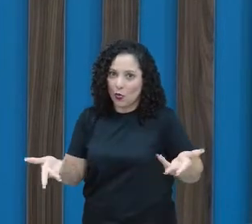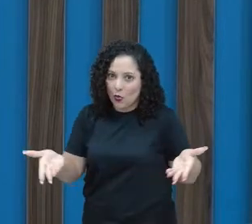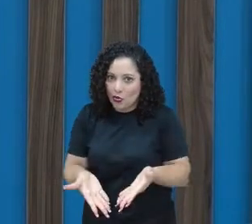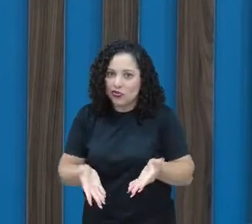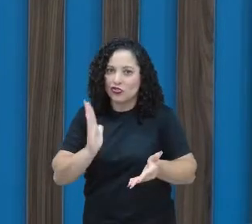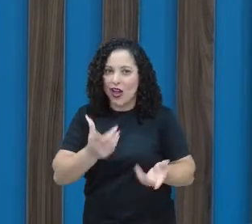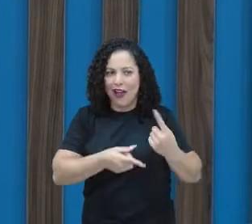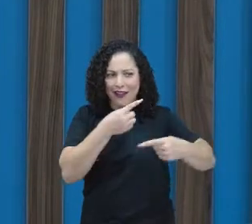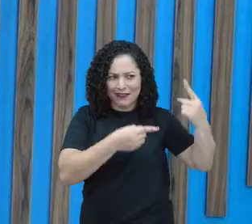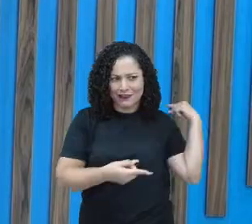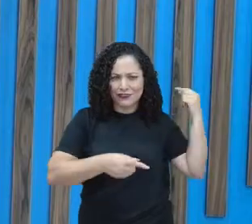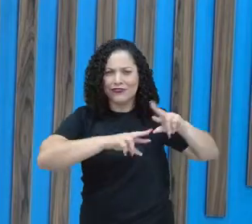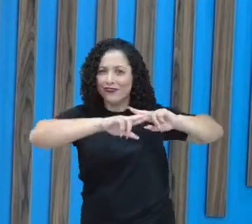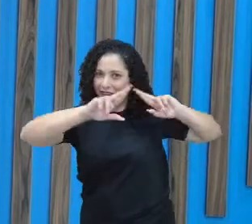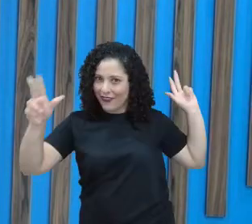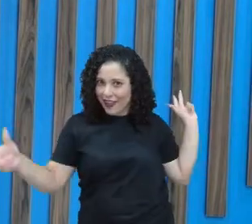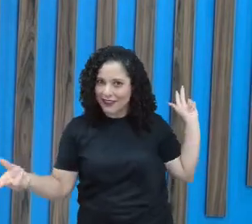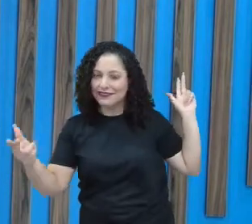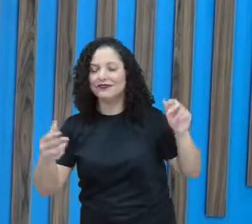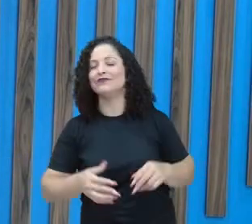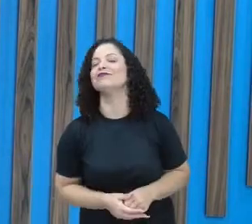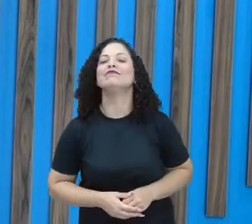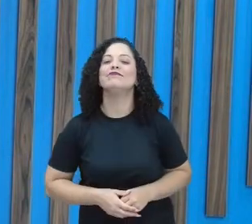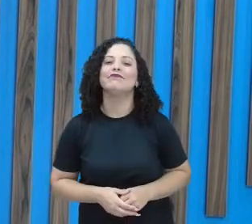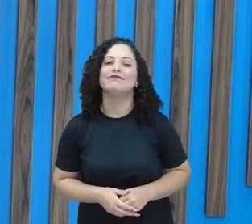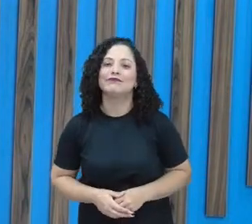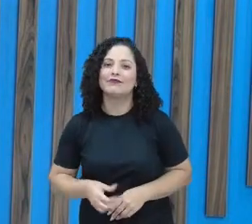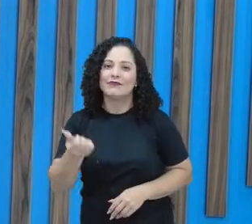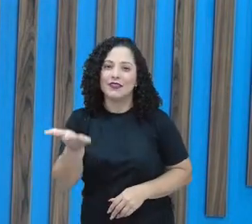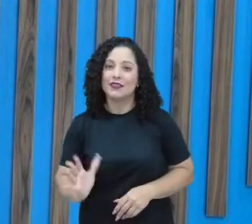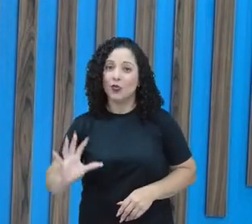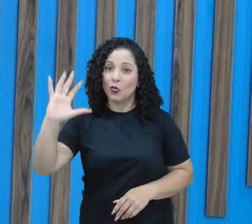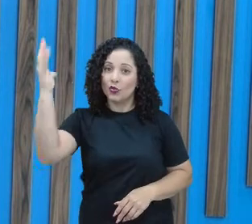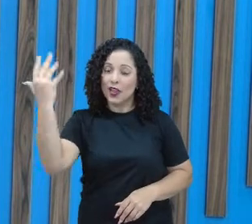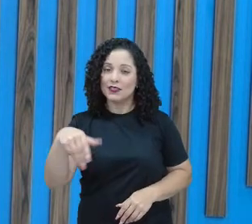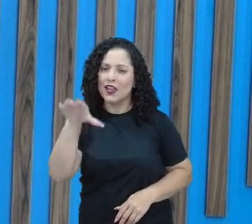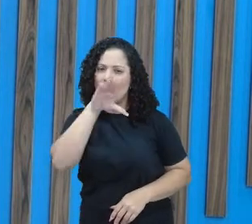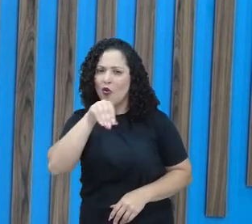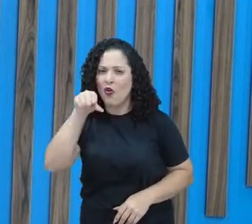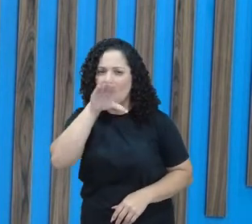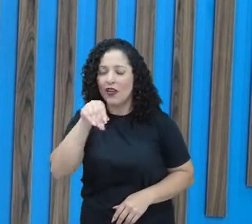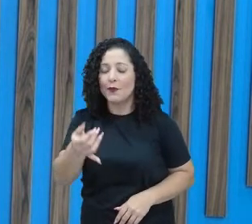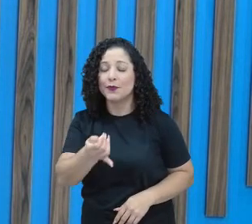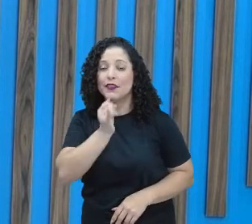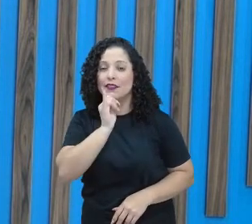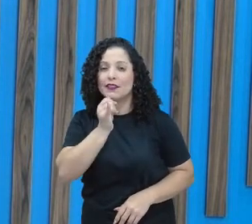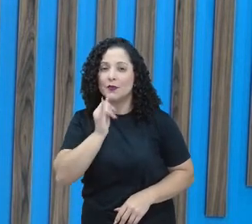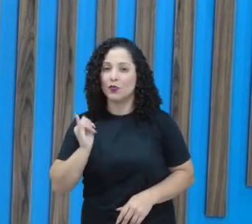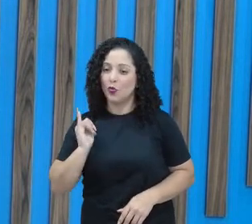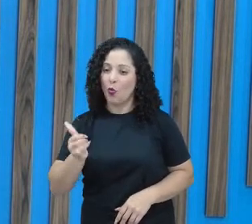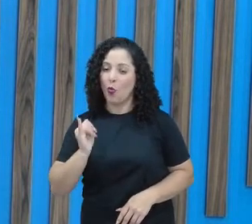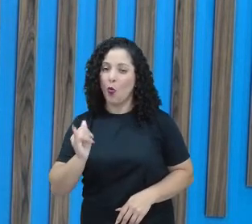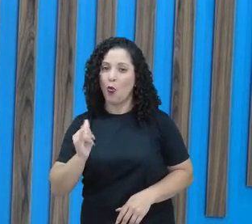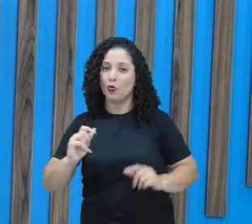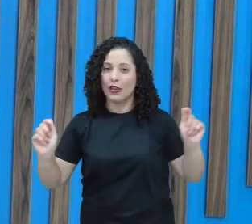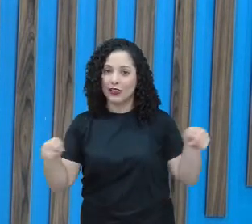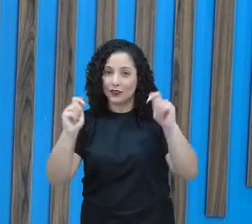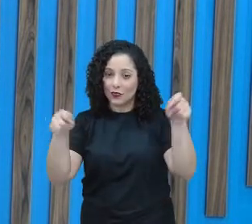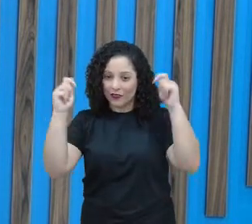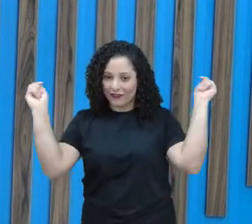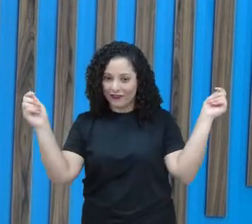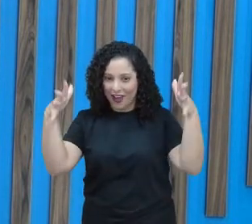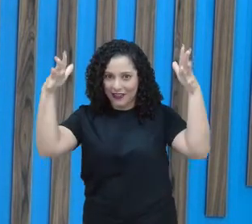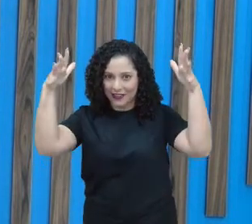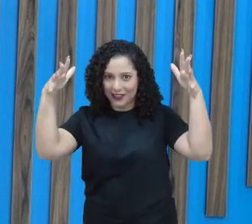professora? Justamente, é o que acontece com os gêneros orais. Por exemplo, os contos de fada que surgiram